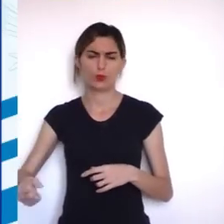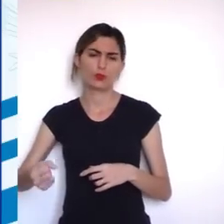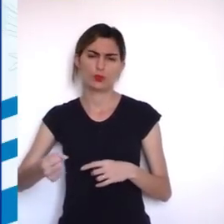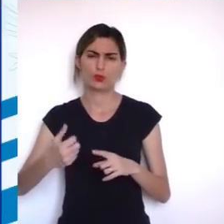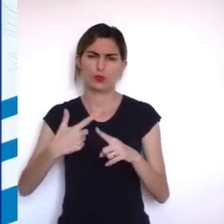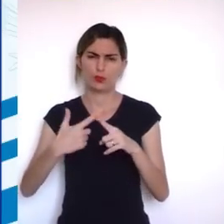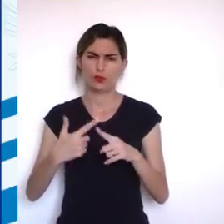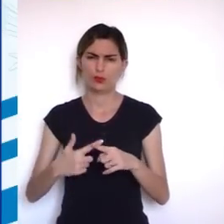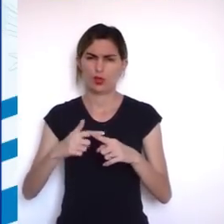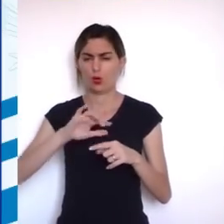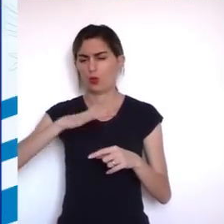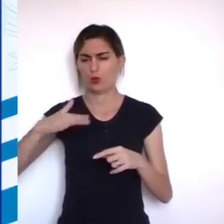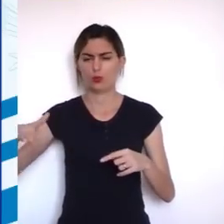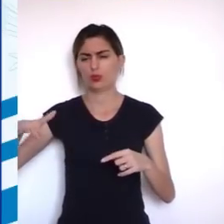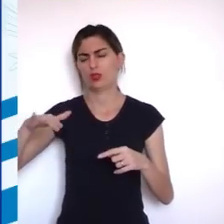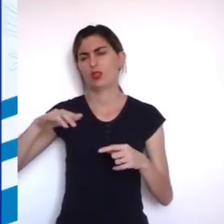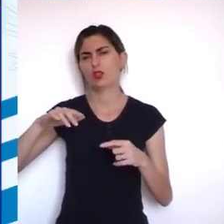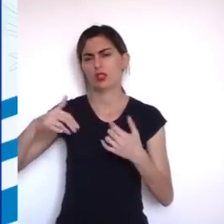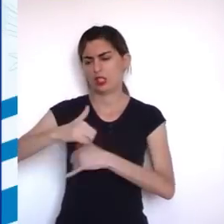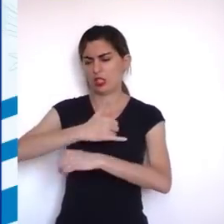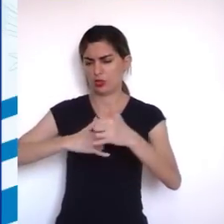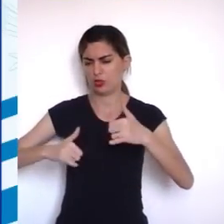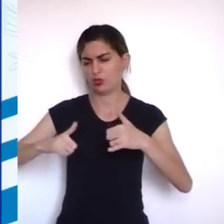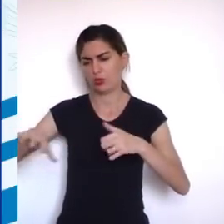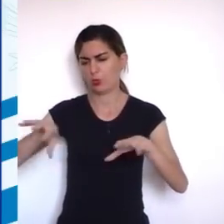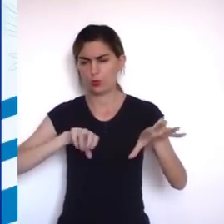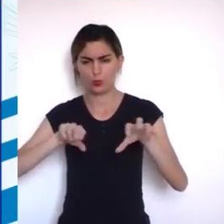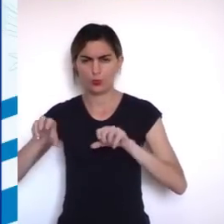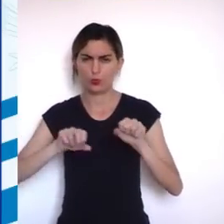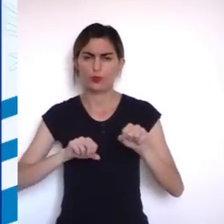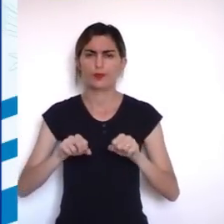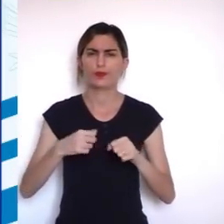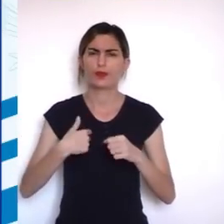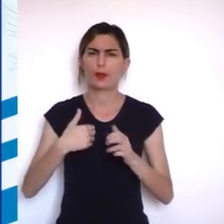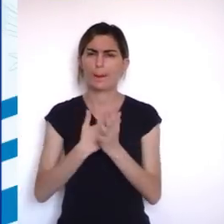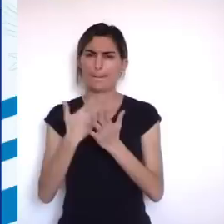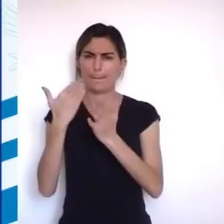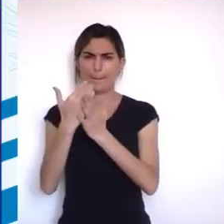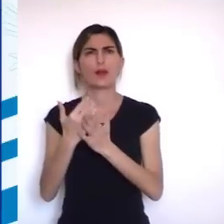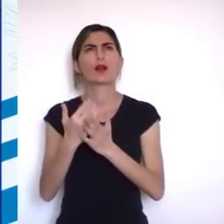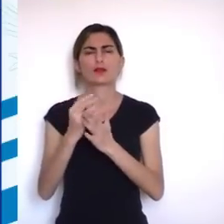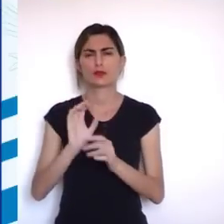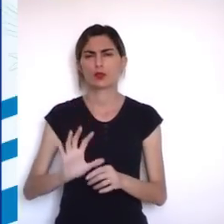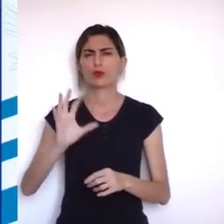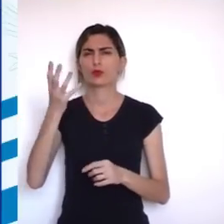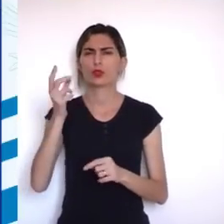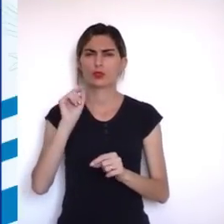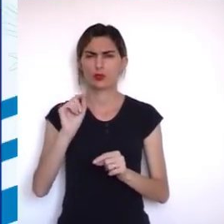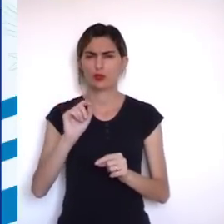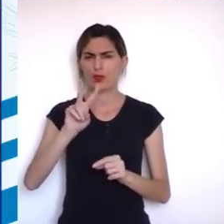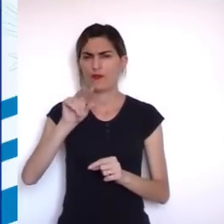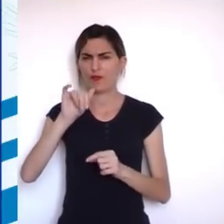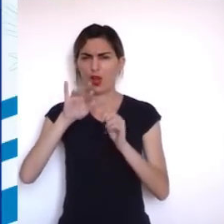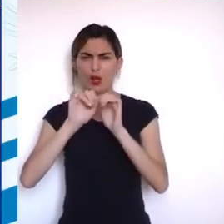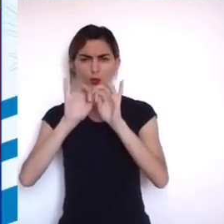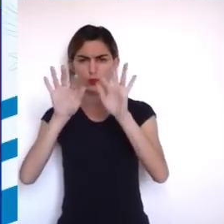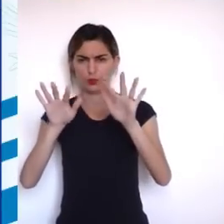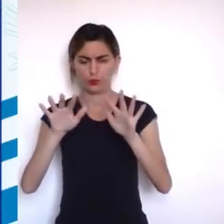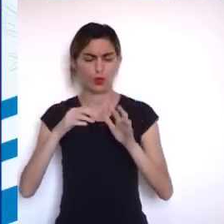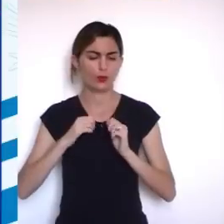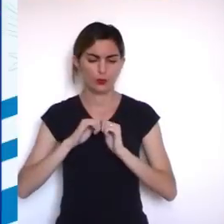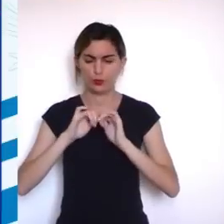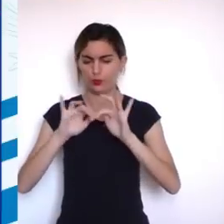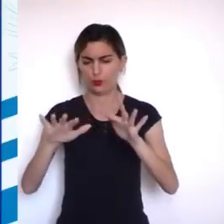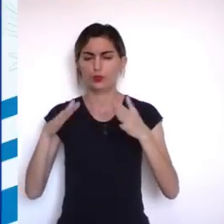ser transportada por meio de ondas eletromagnéticas. É mais eficiente e ocorre no